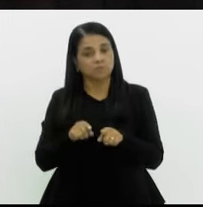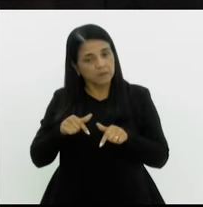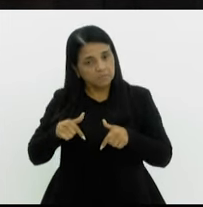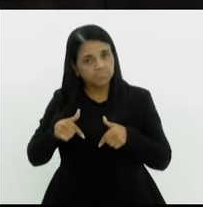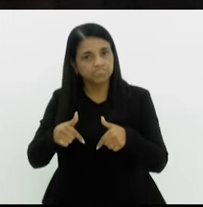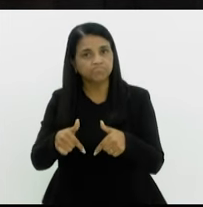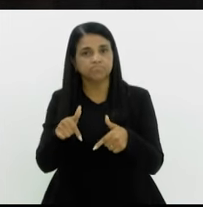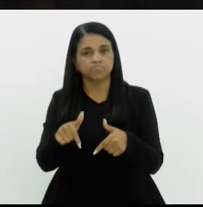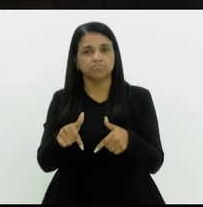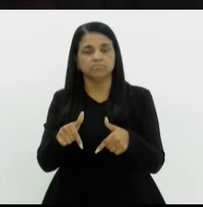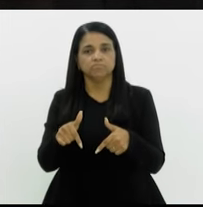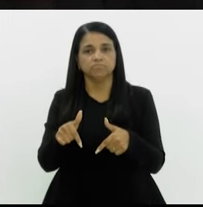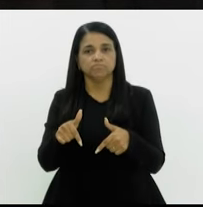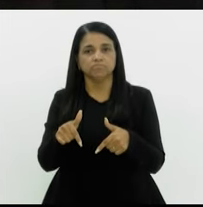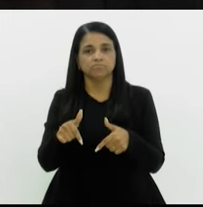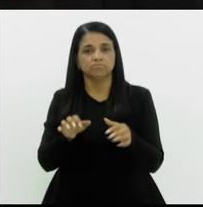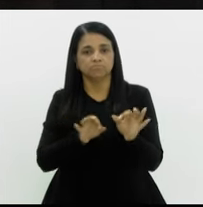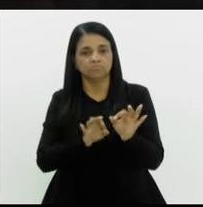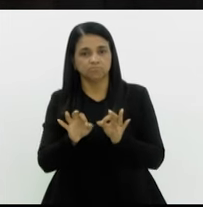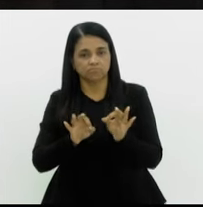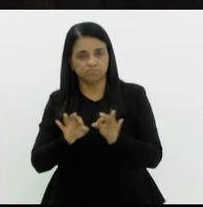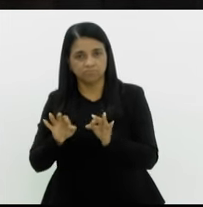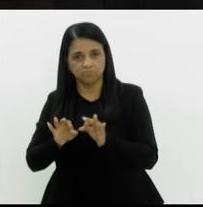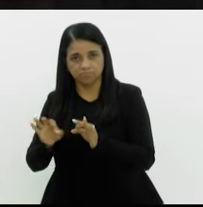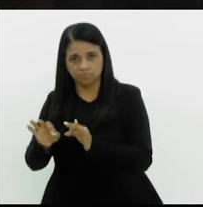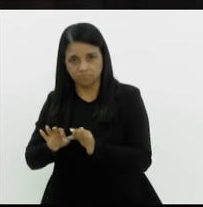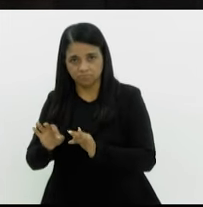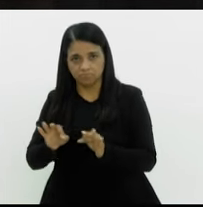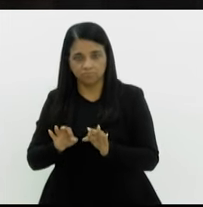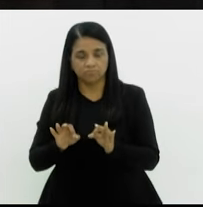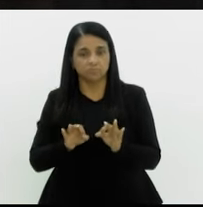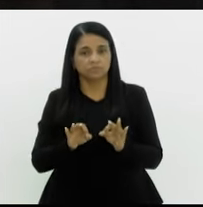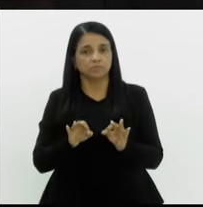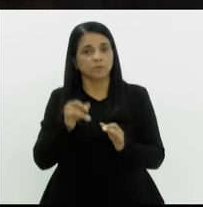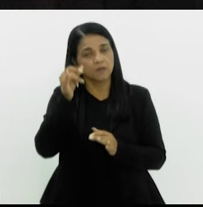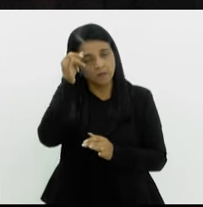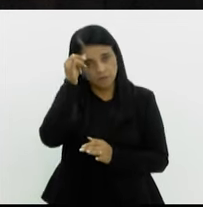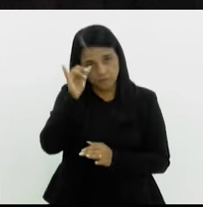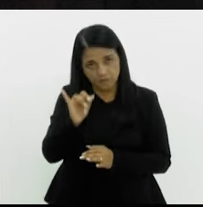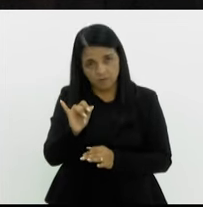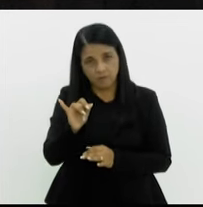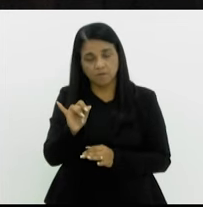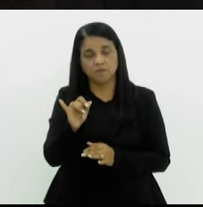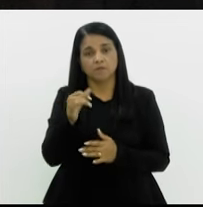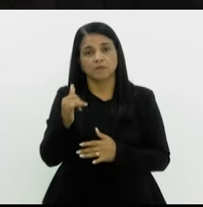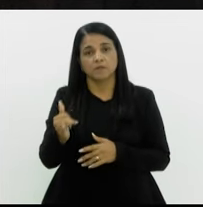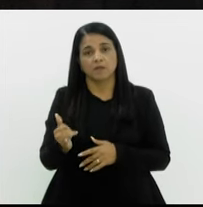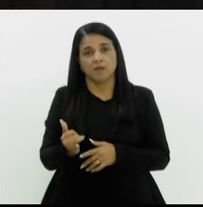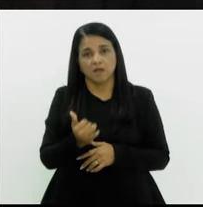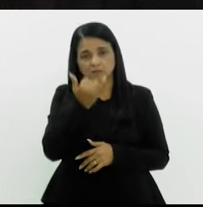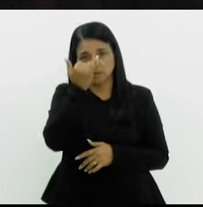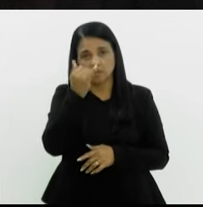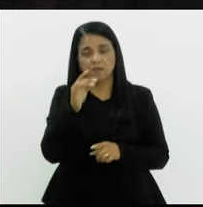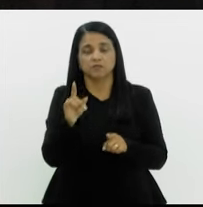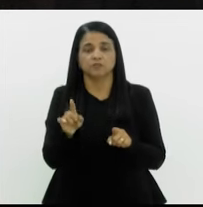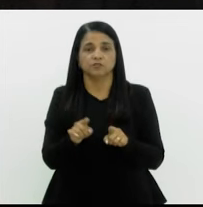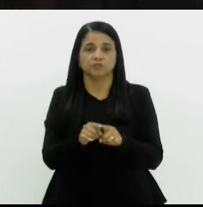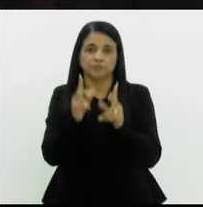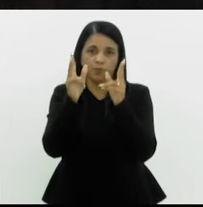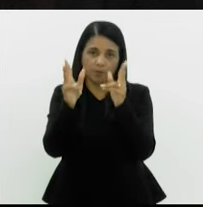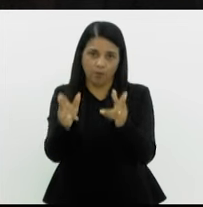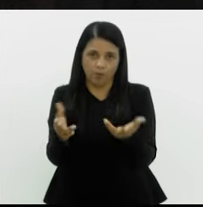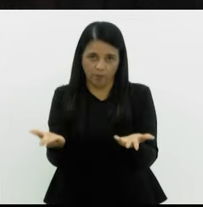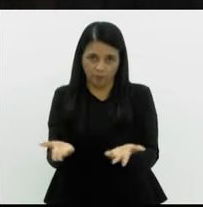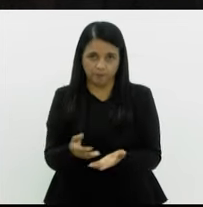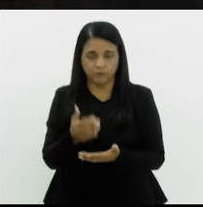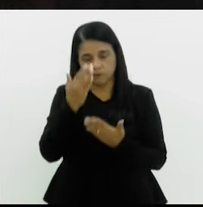façam robustos planos de contingência para evitar acidentes dessa envergadura. Muito